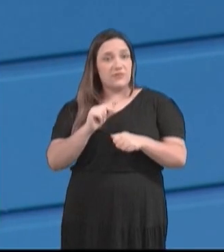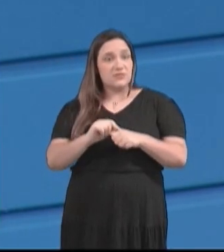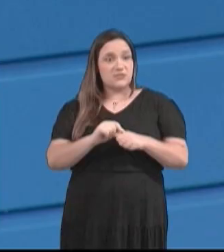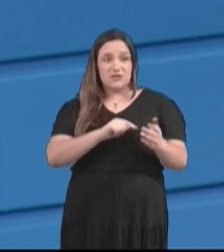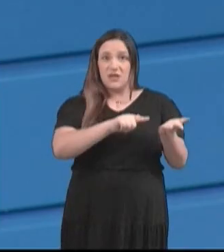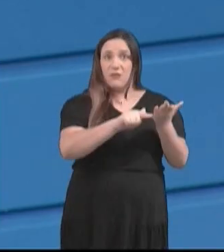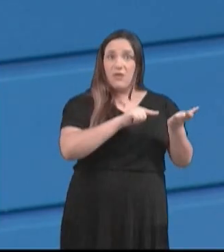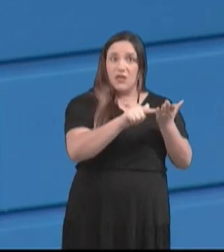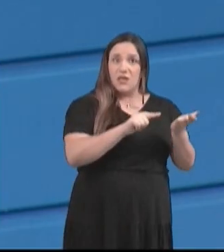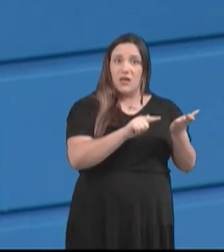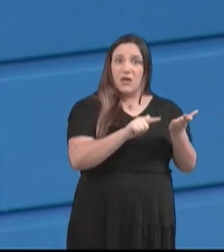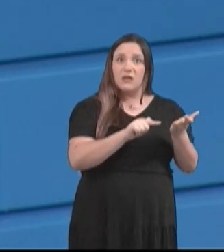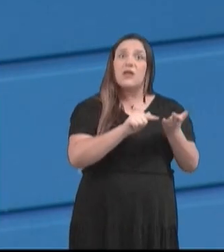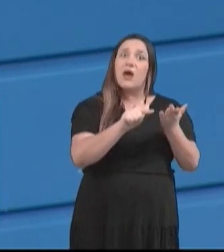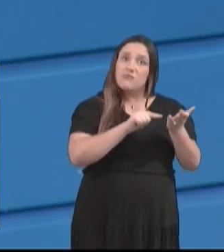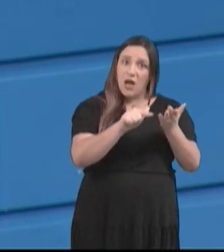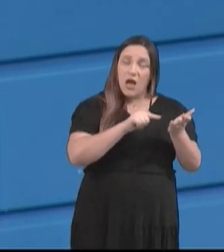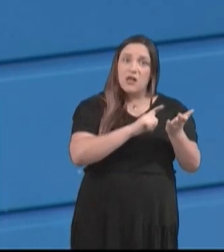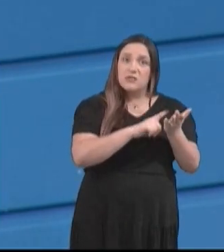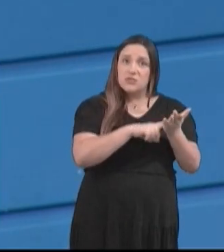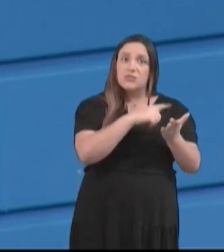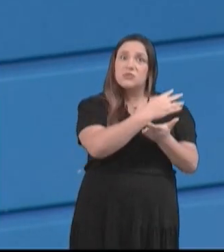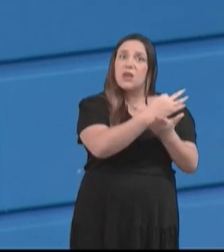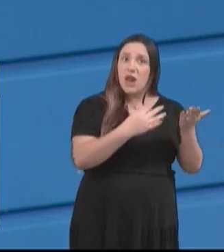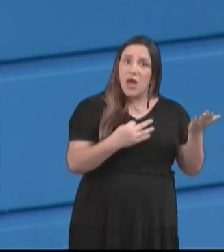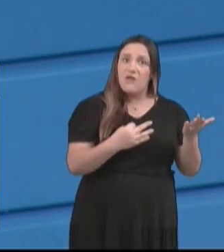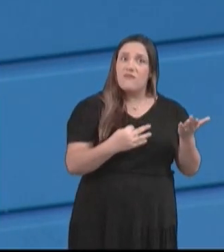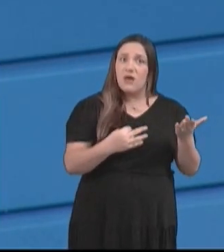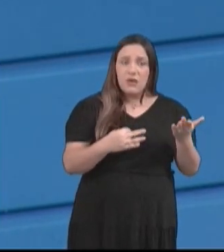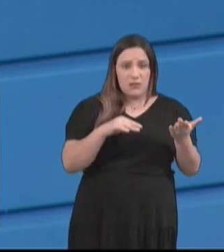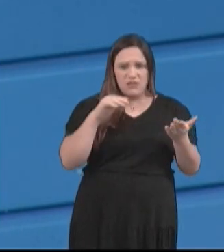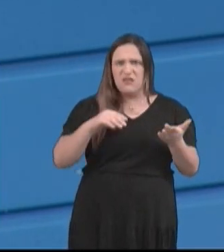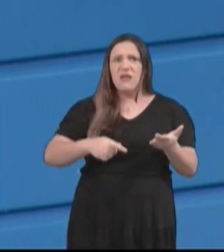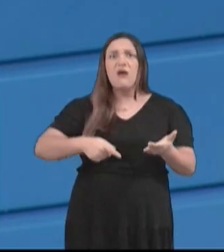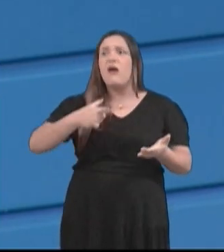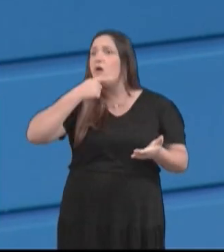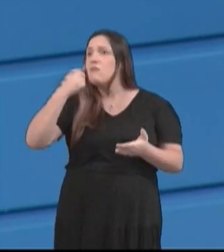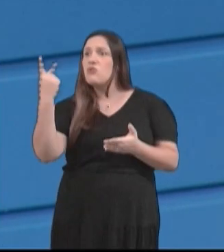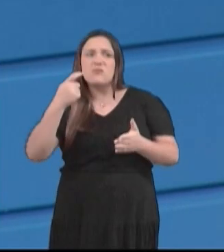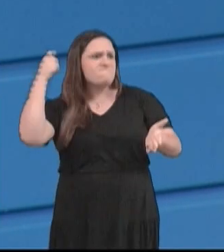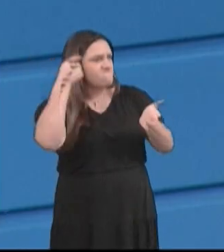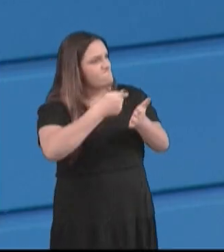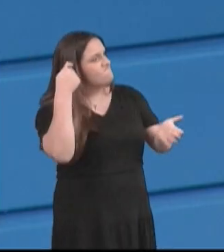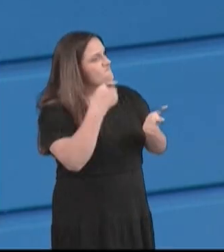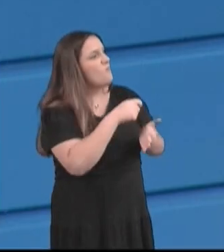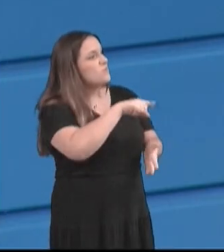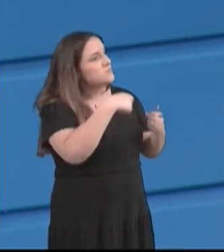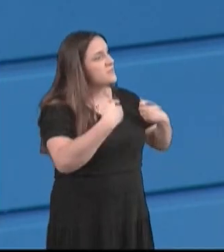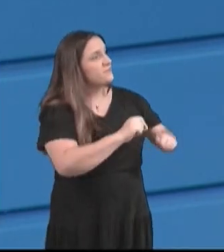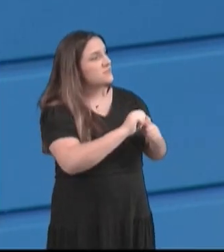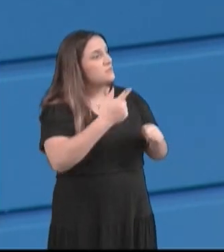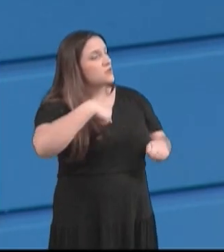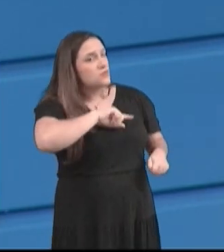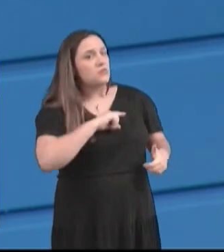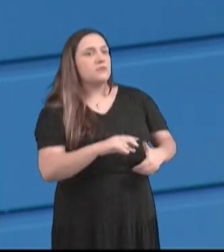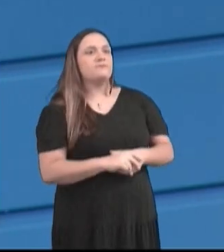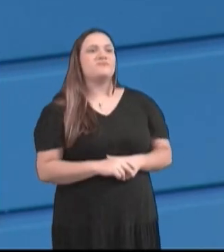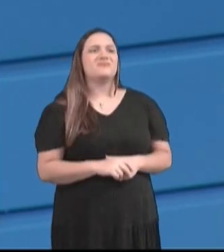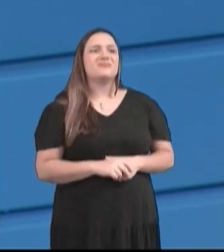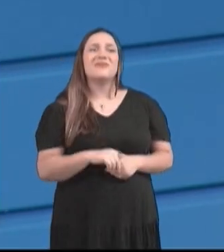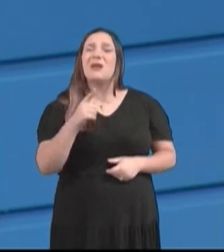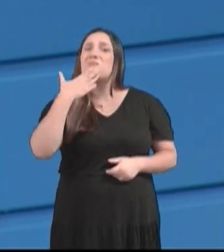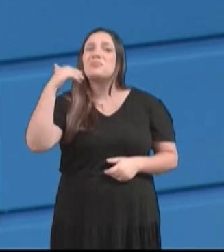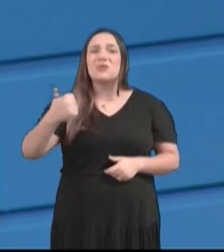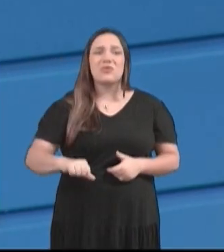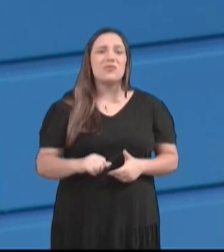em nome da dupla, sob coação. O episódio mais estarrecedor, deputado Márcio Fernandes, conforme o relato